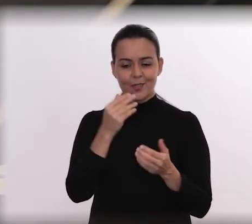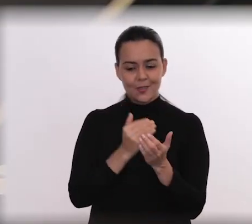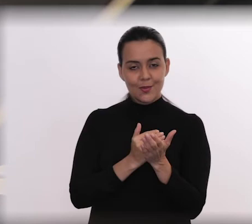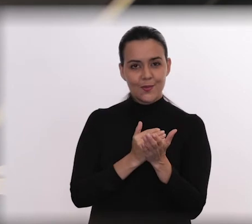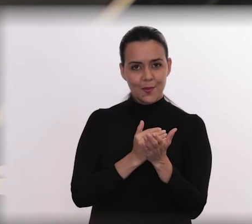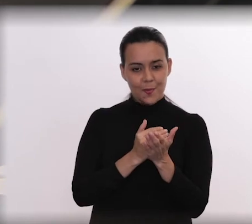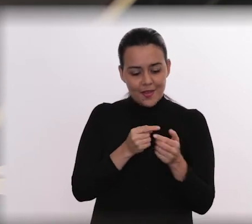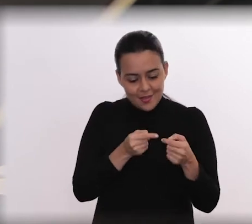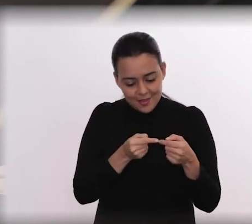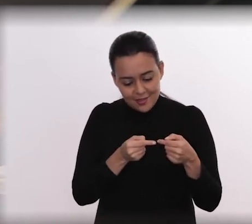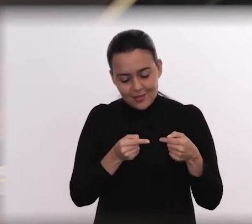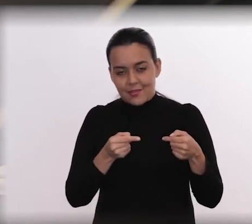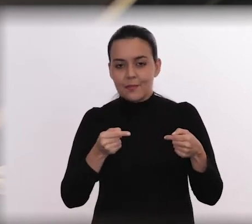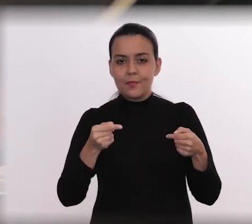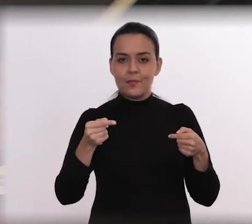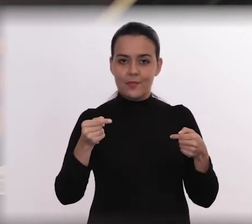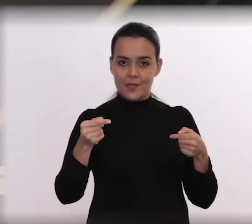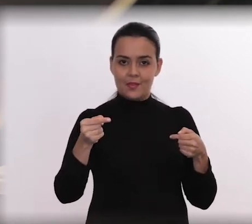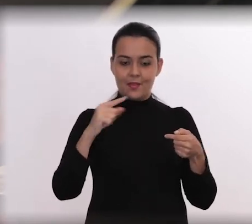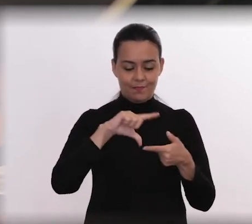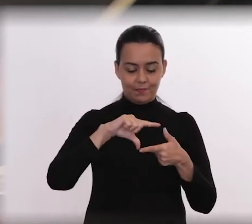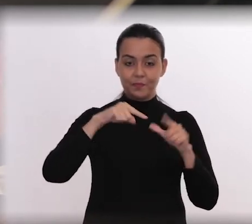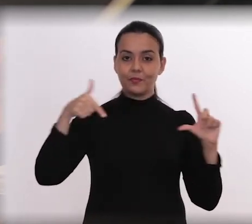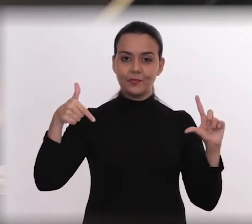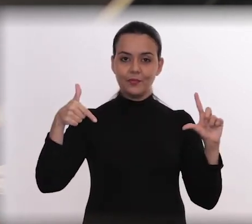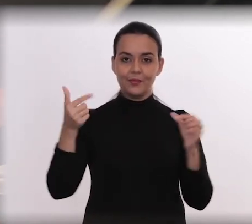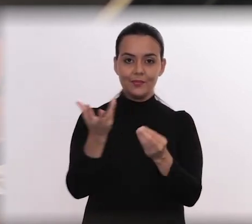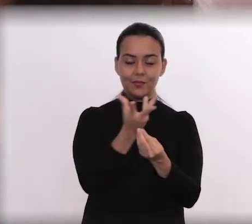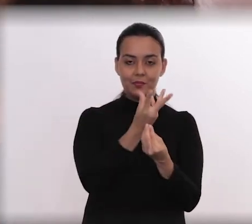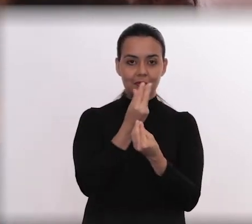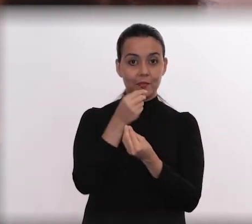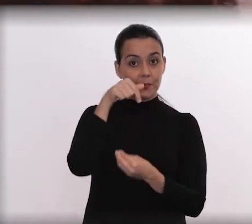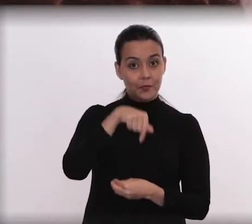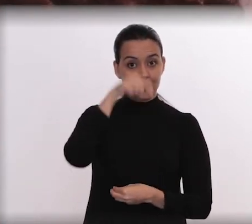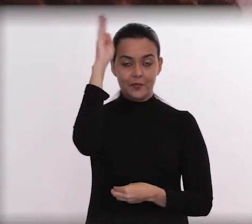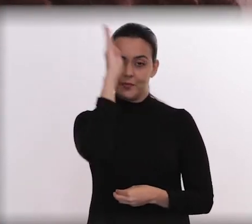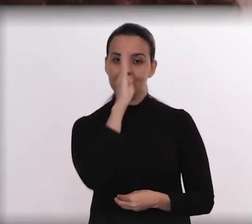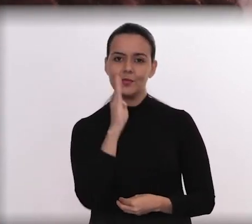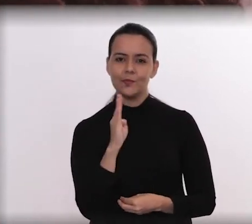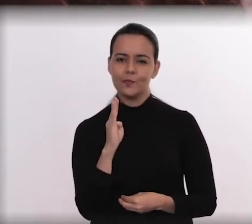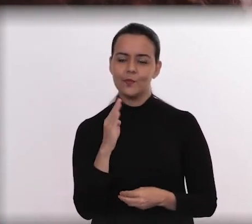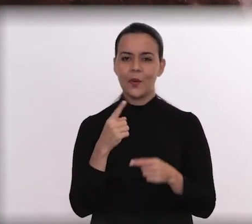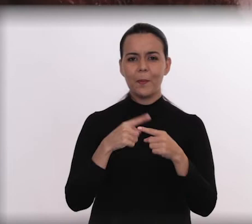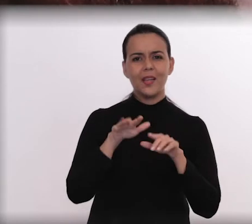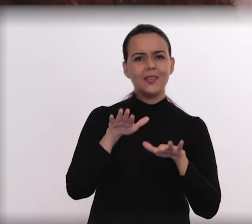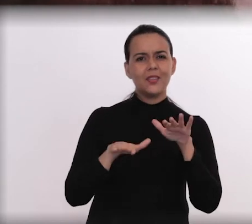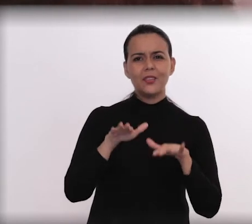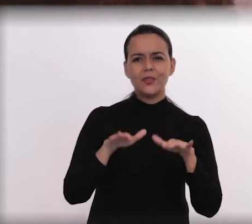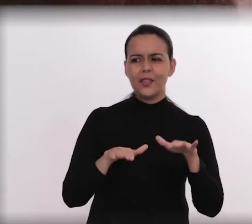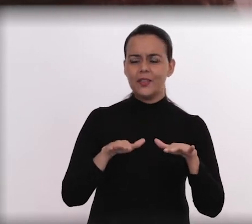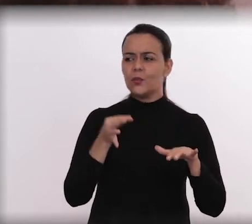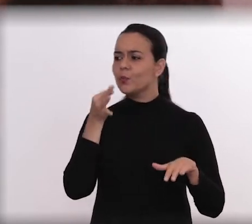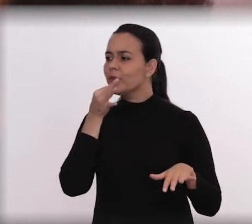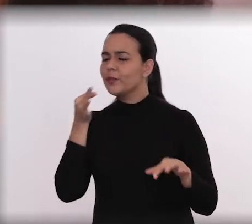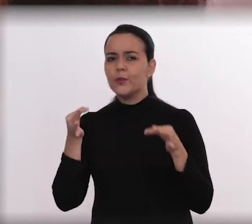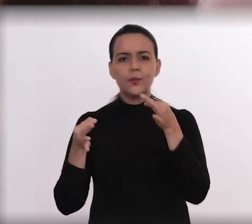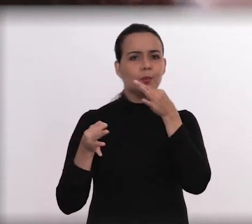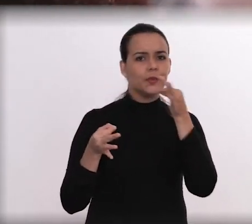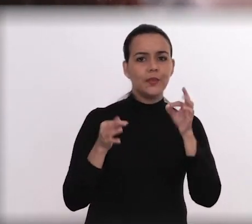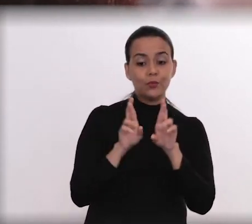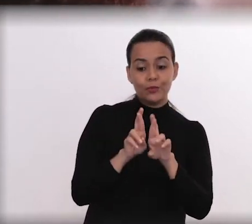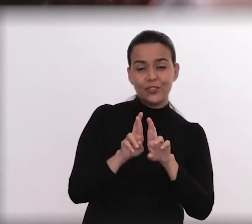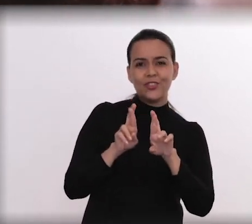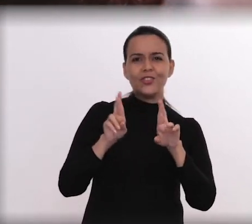estupim da consciência, como dizem, mas vocês percebem que ao mesmo tempo é muito contraditório isso, porque ao mesmo tempo que a gente tem a